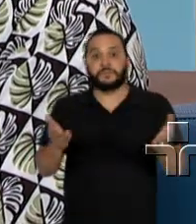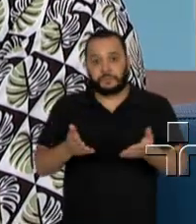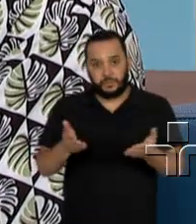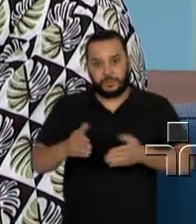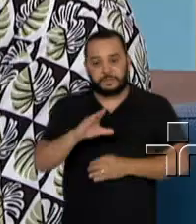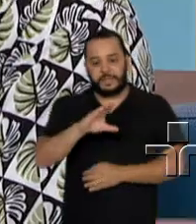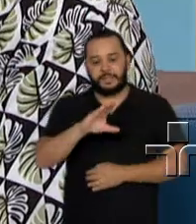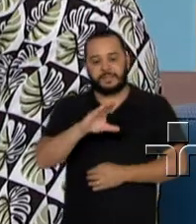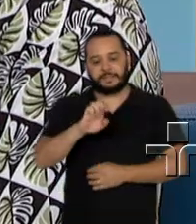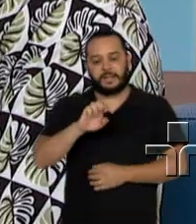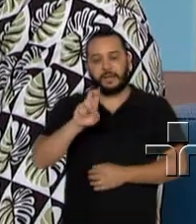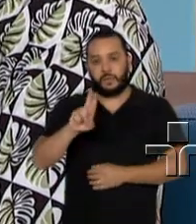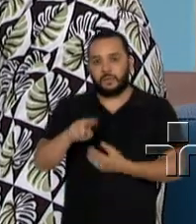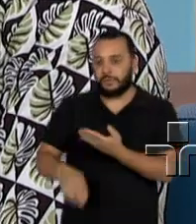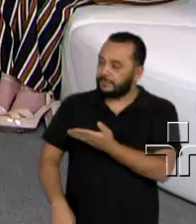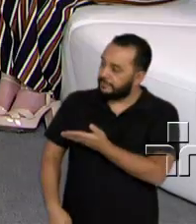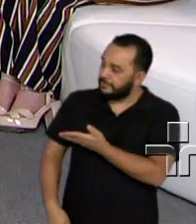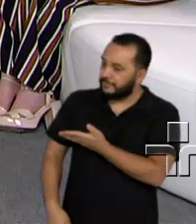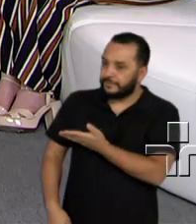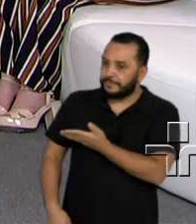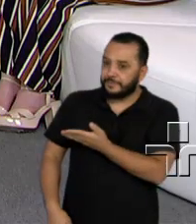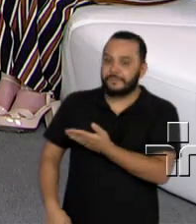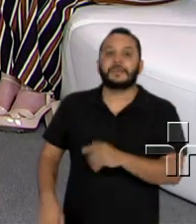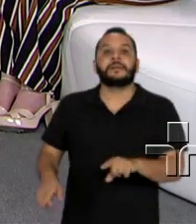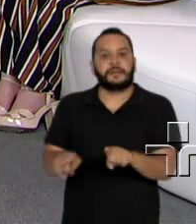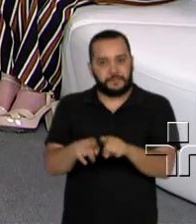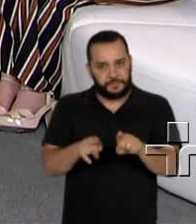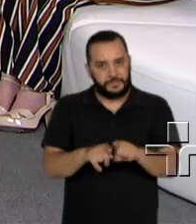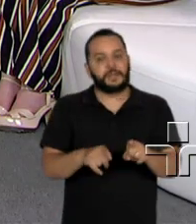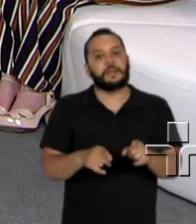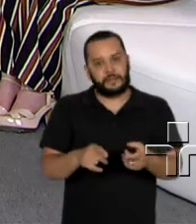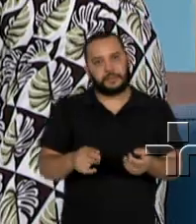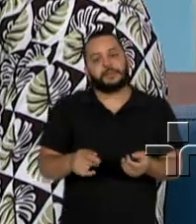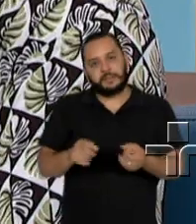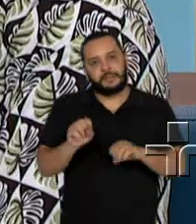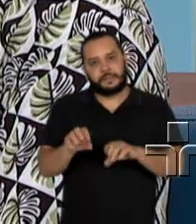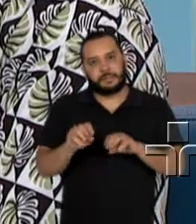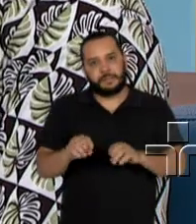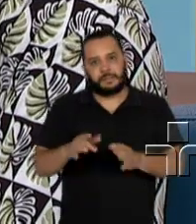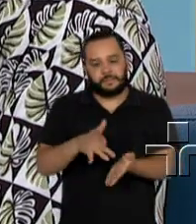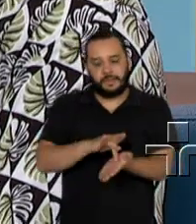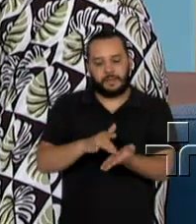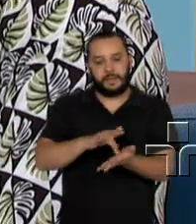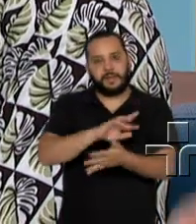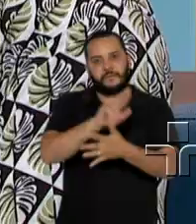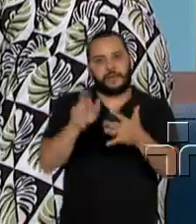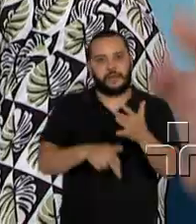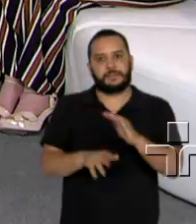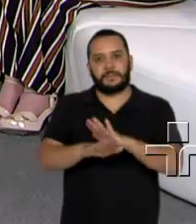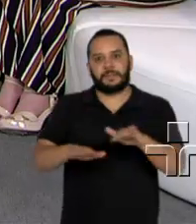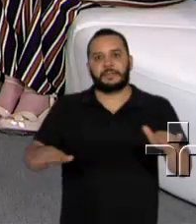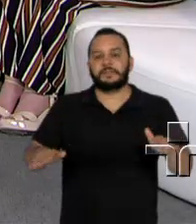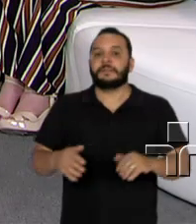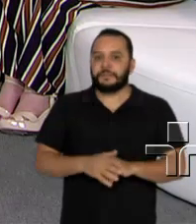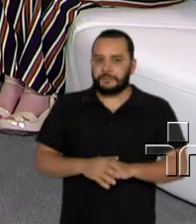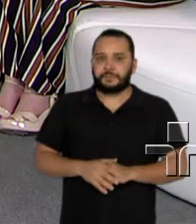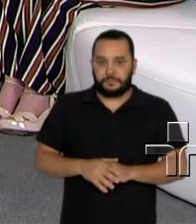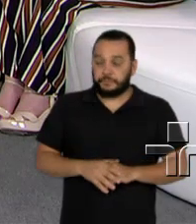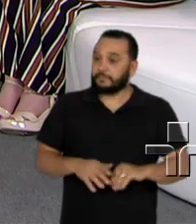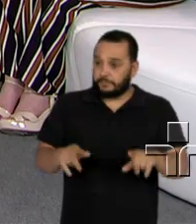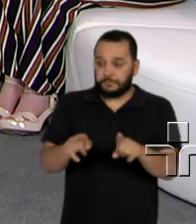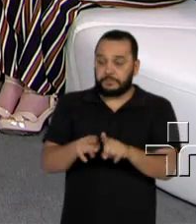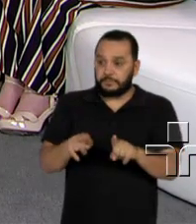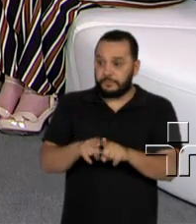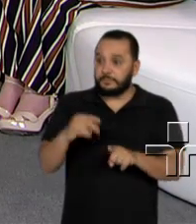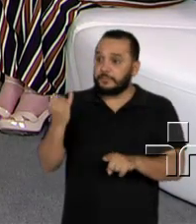redondo melhor que o céu também oferece ela também oferece o balé e outras atividades ficariam a todos o celso e eu